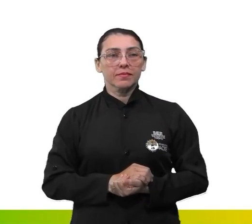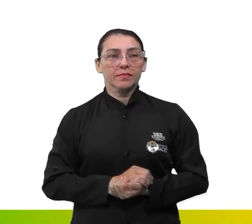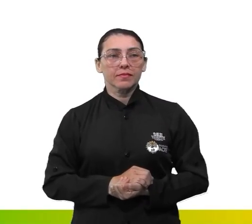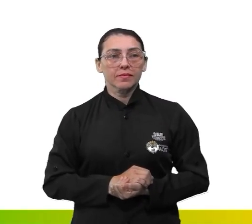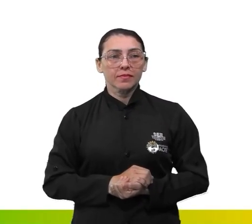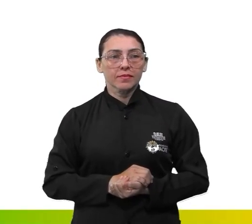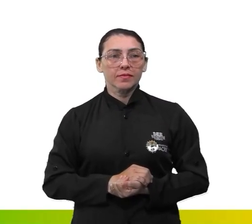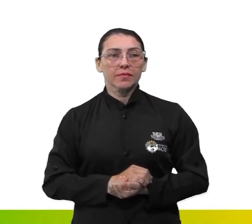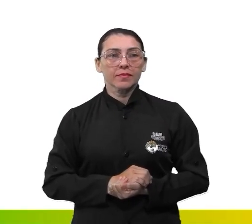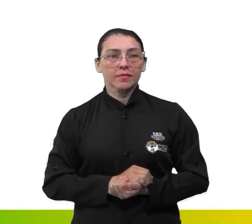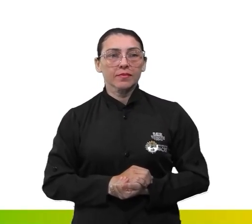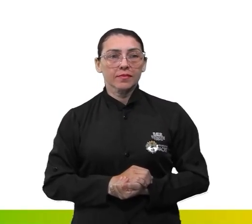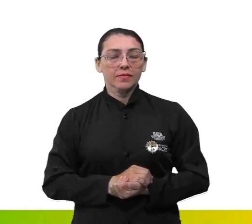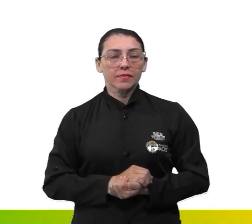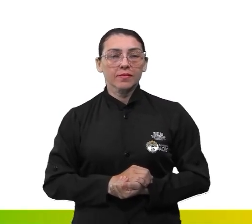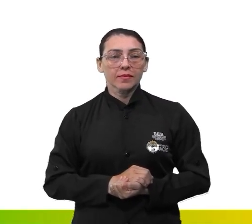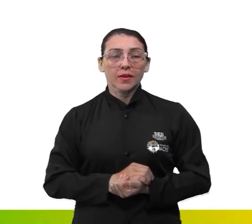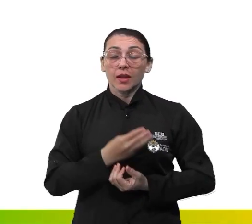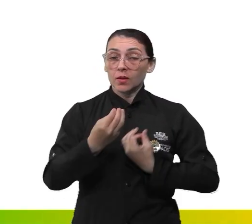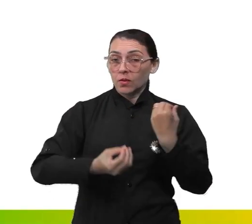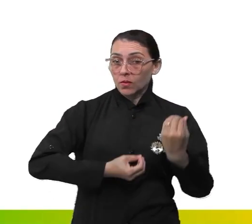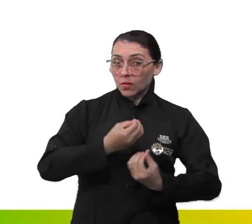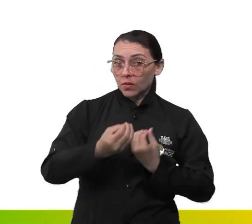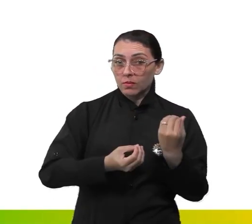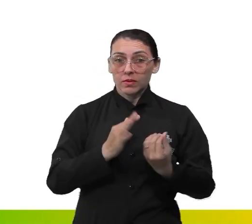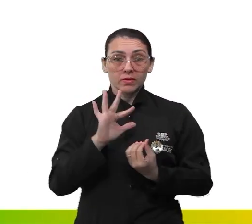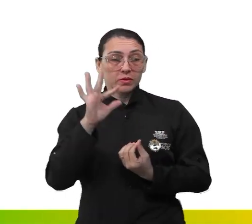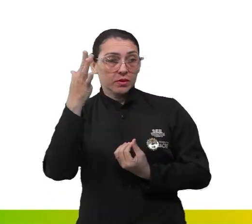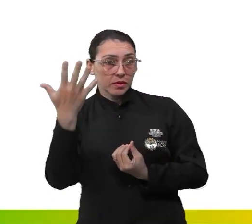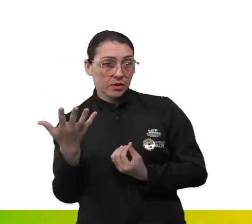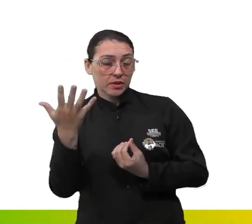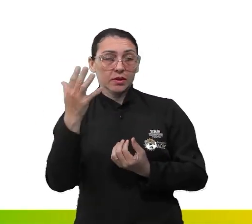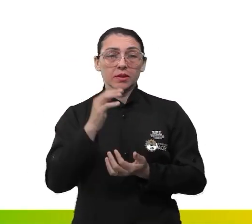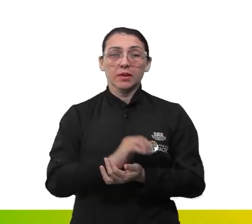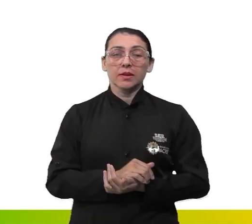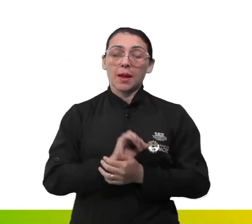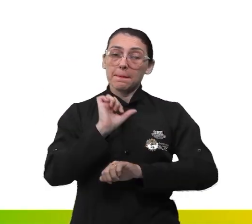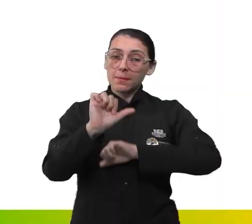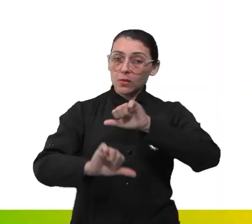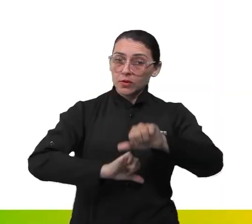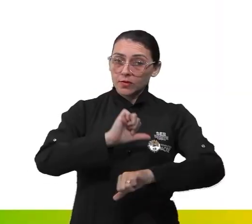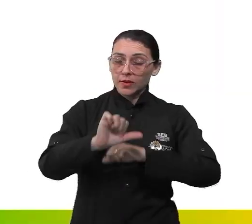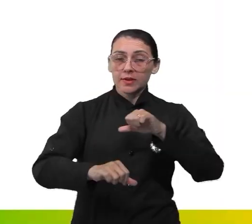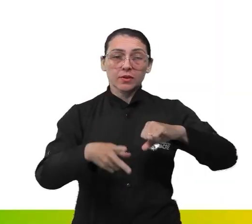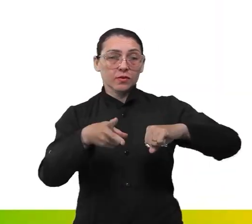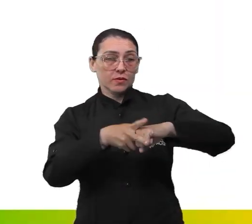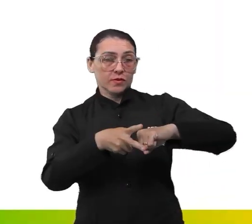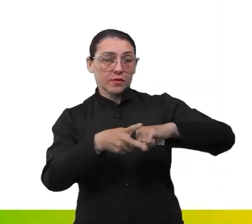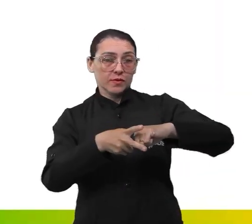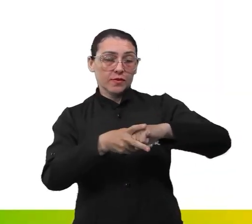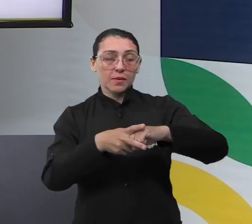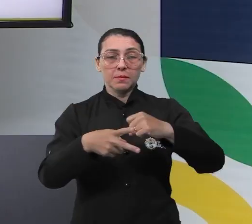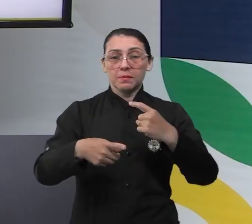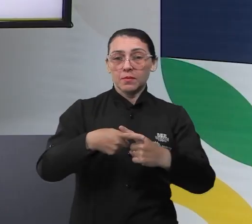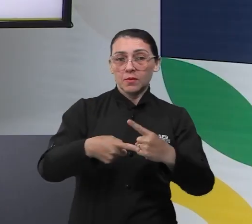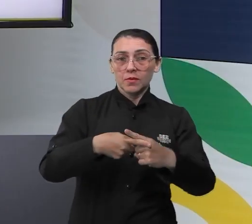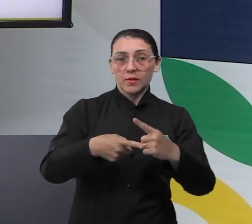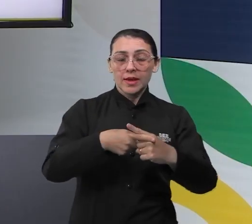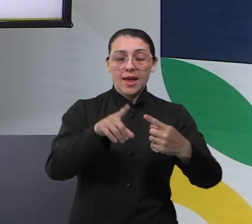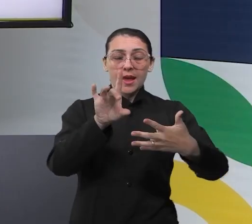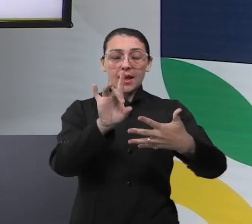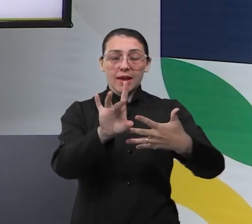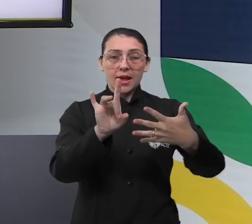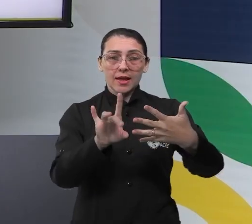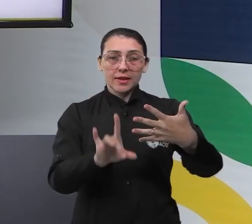Aqui agora nós vamos observar como que funciona a questão da modificação dos verbos. Por quê? Cada um